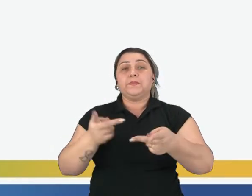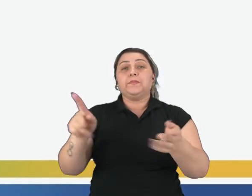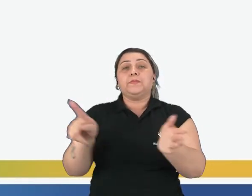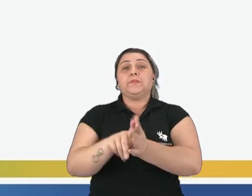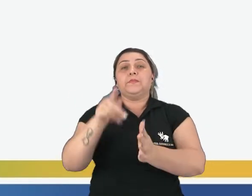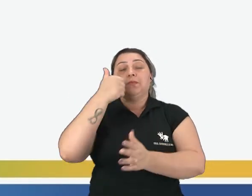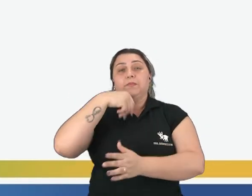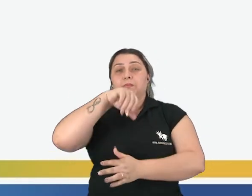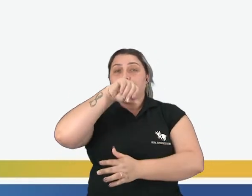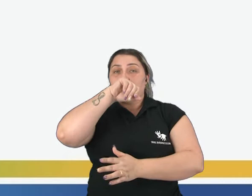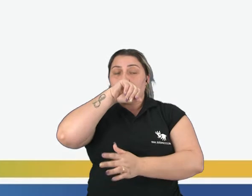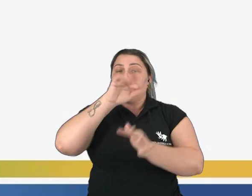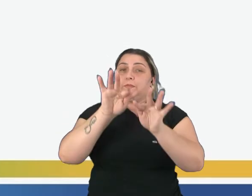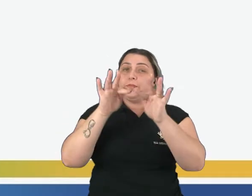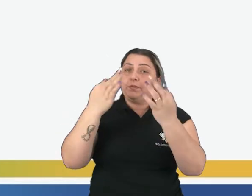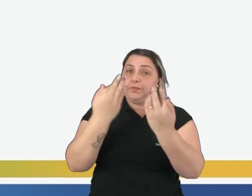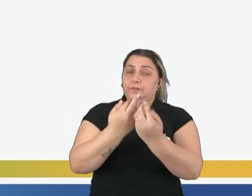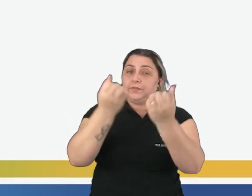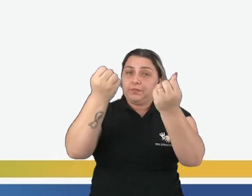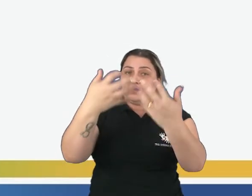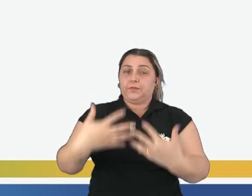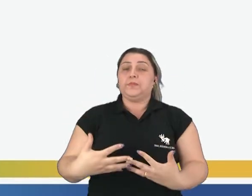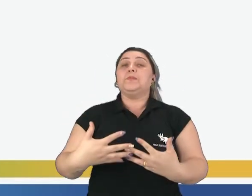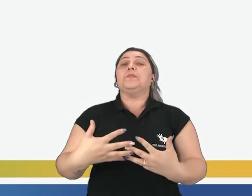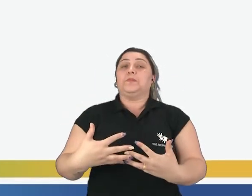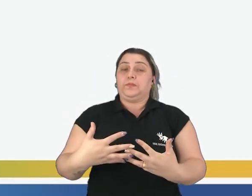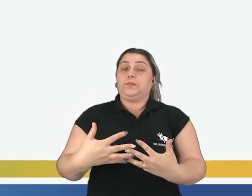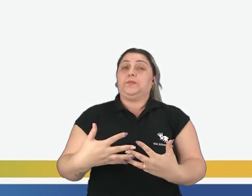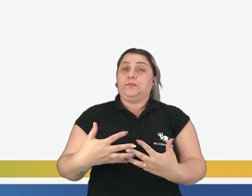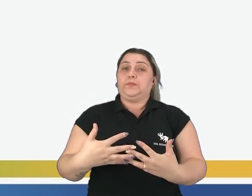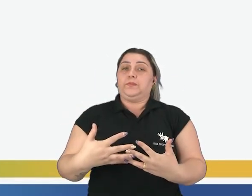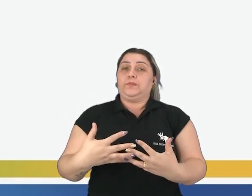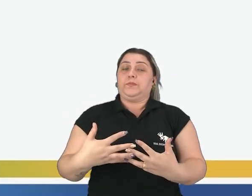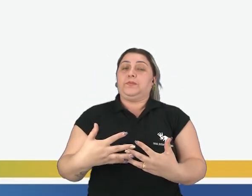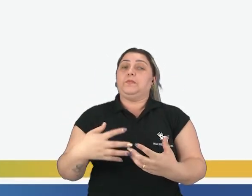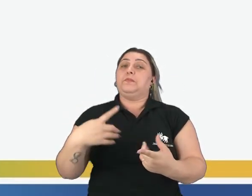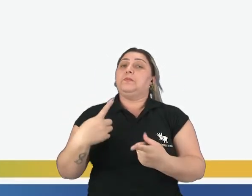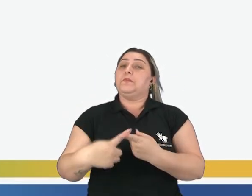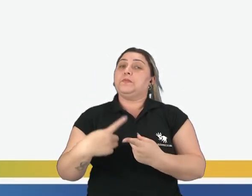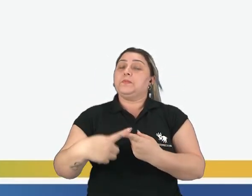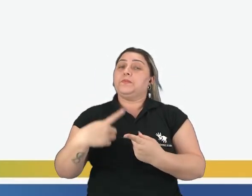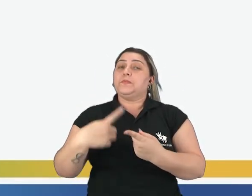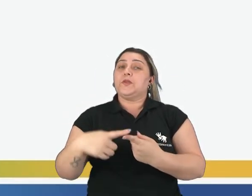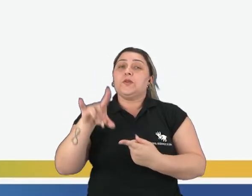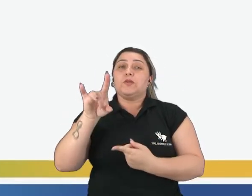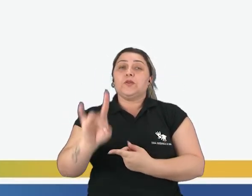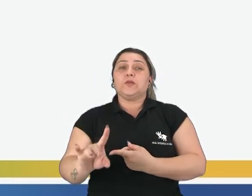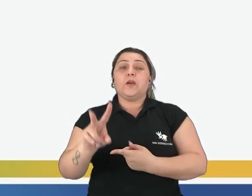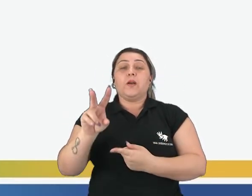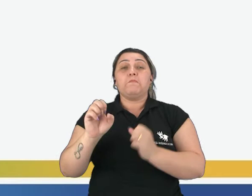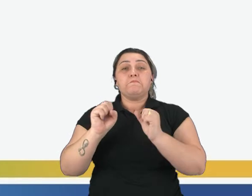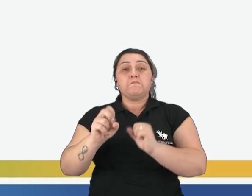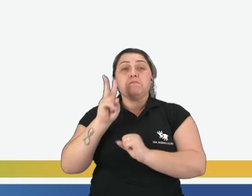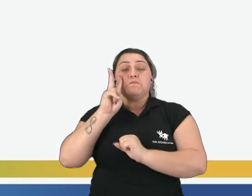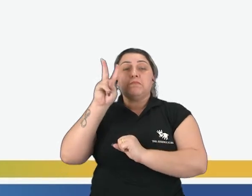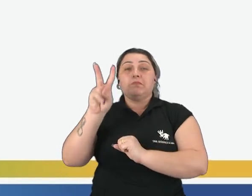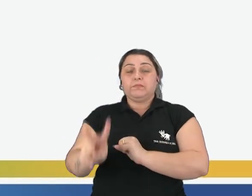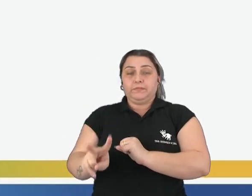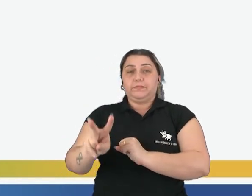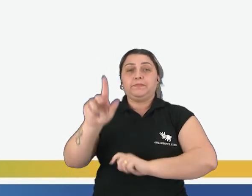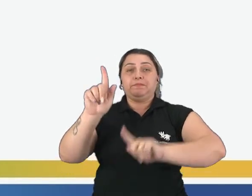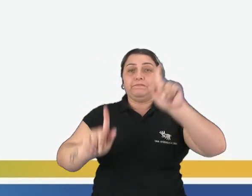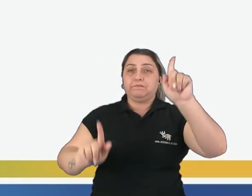era apropriado para mãe de família. É a explicação que ela dá pelo motivo de ela somente poder observar